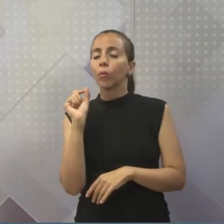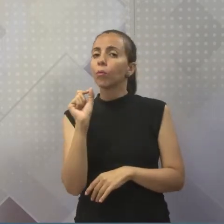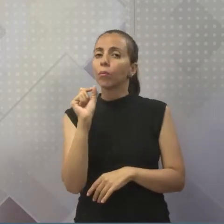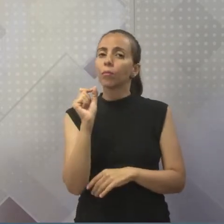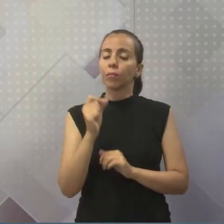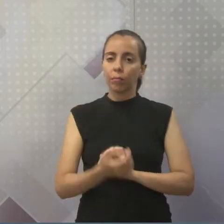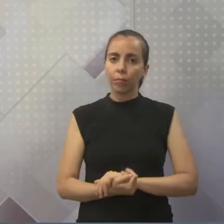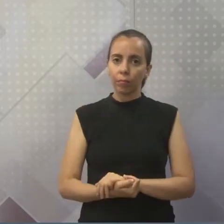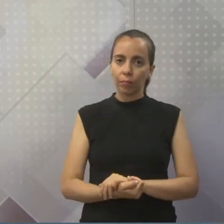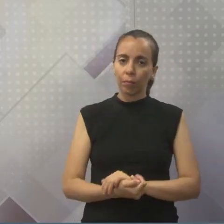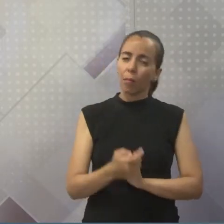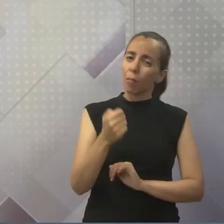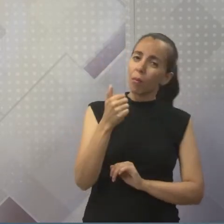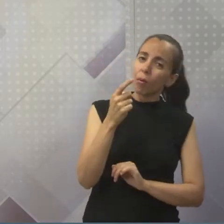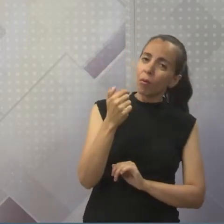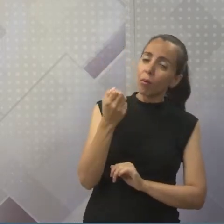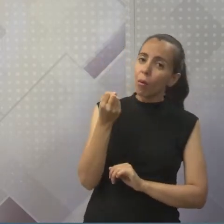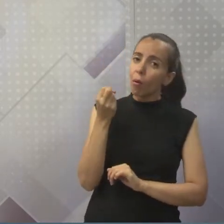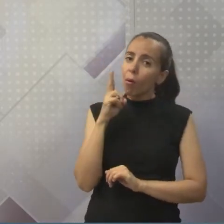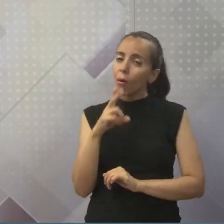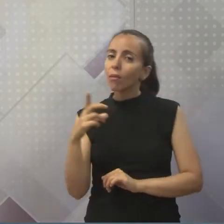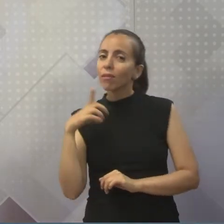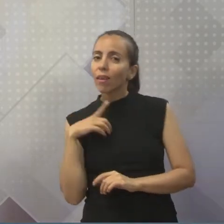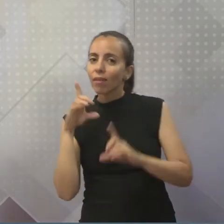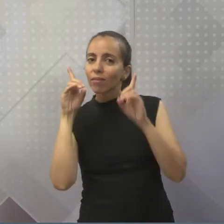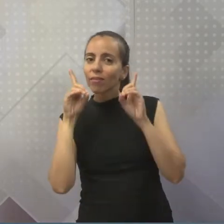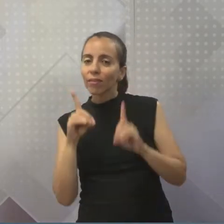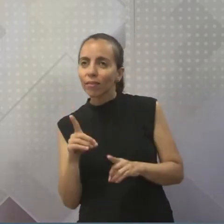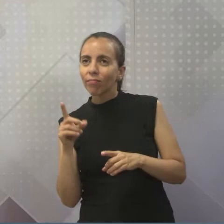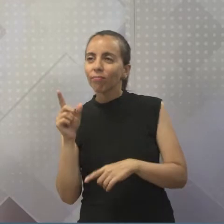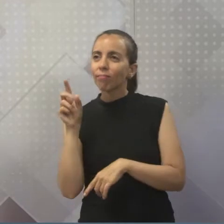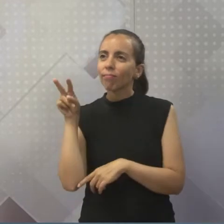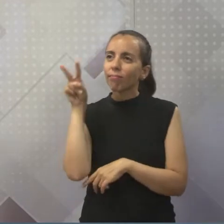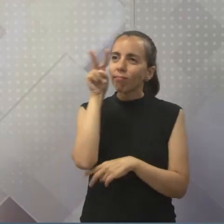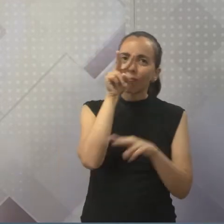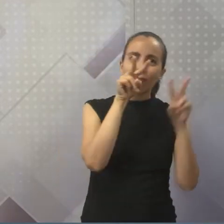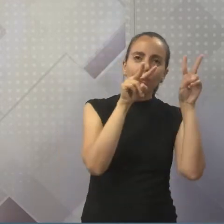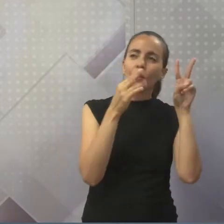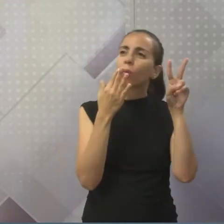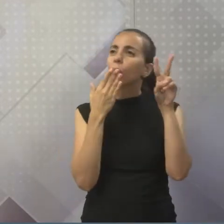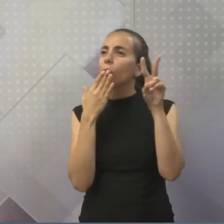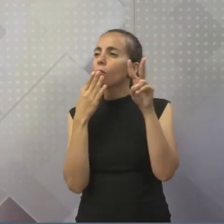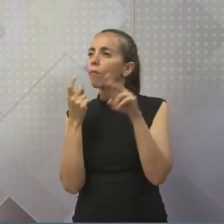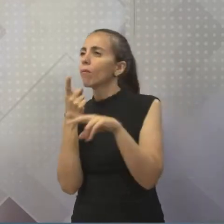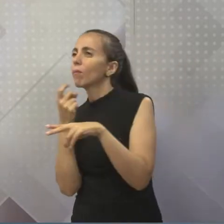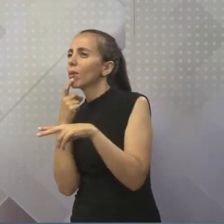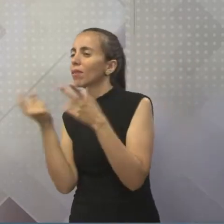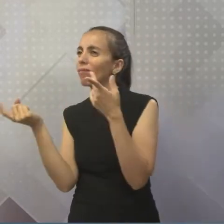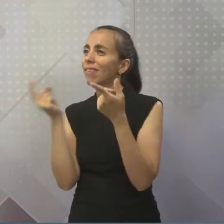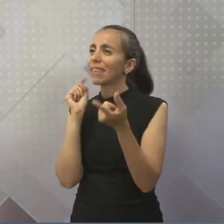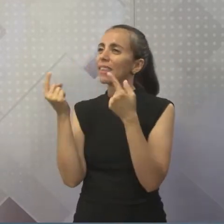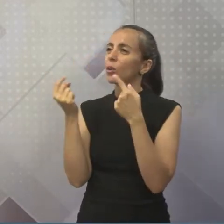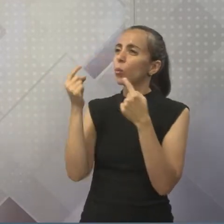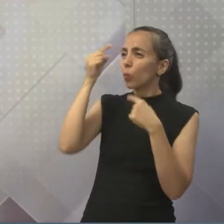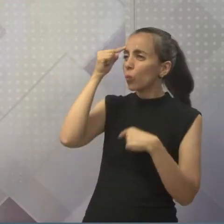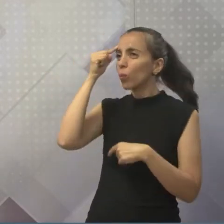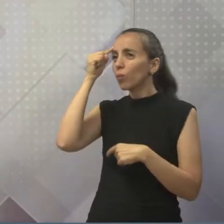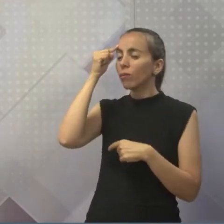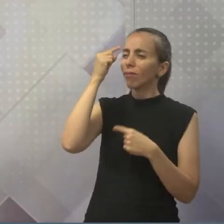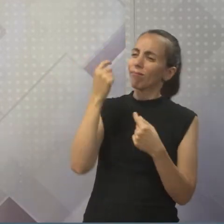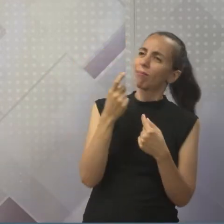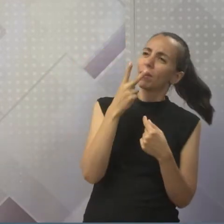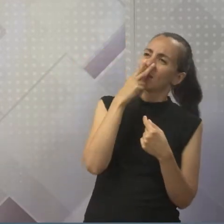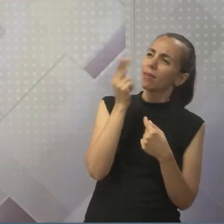pouca ou condição deficiente para identificar essas cores, elas confundem essas cores,